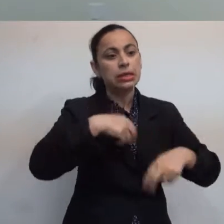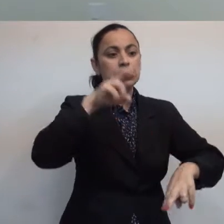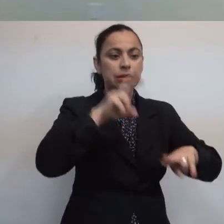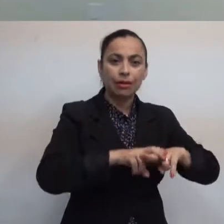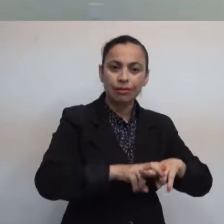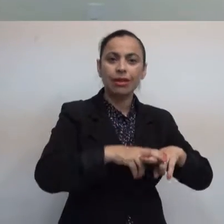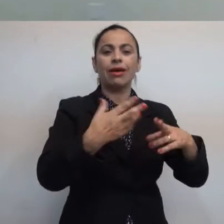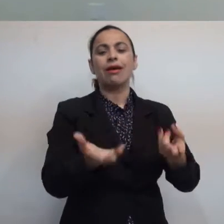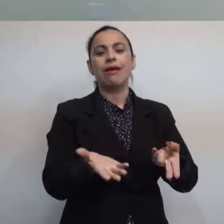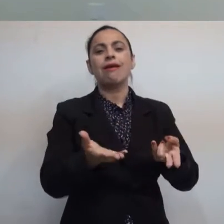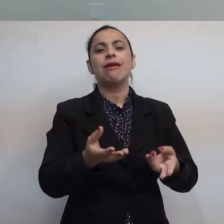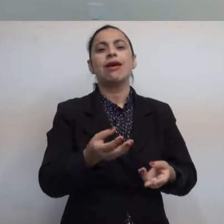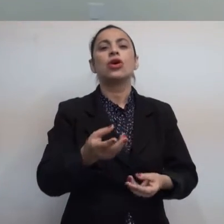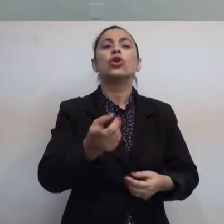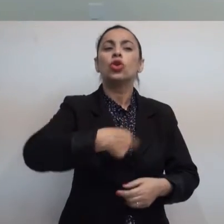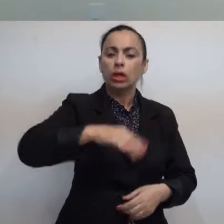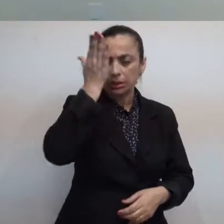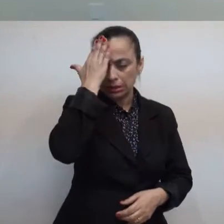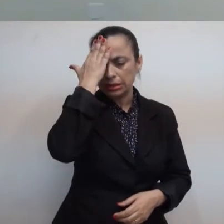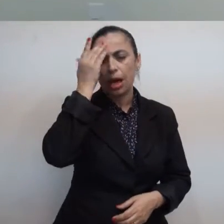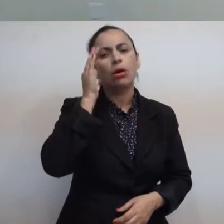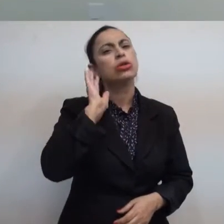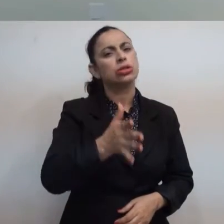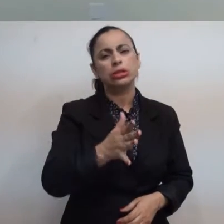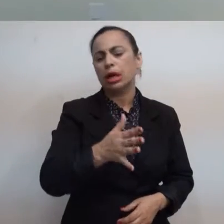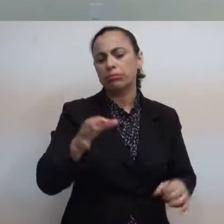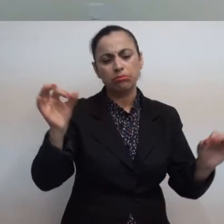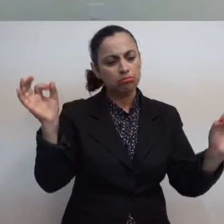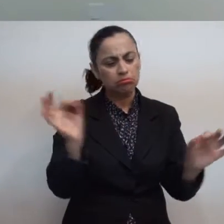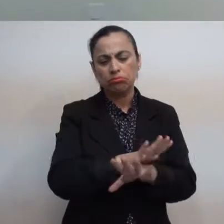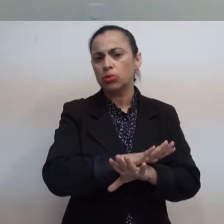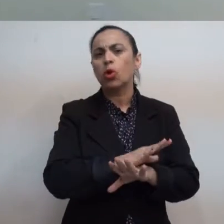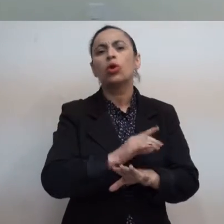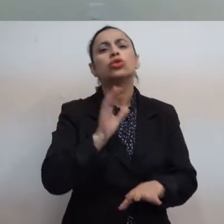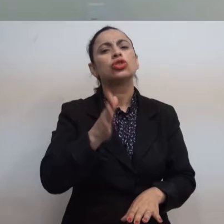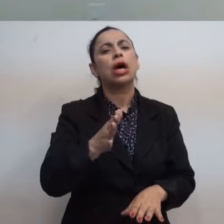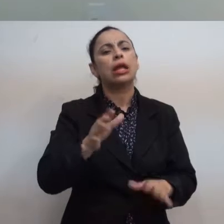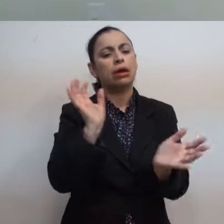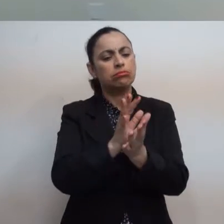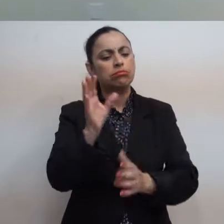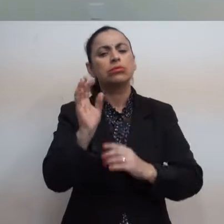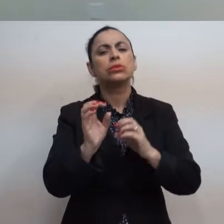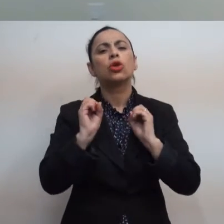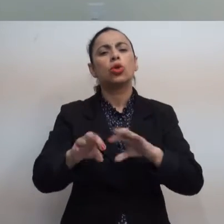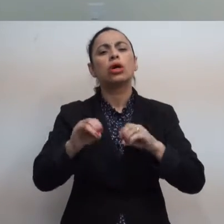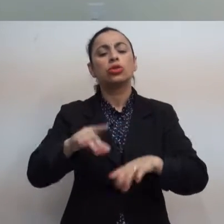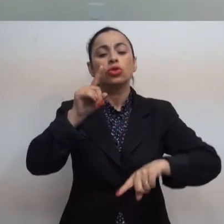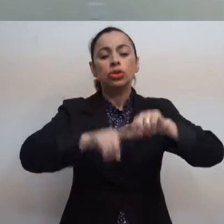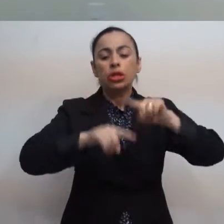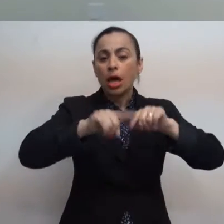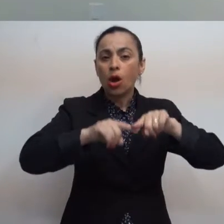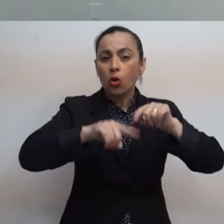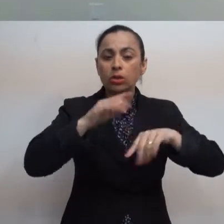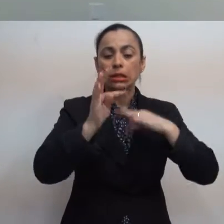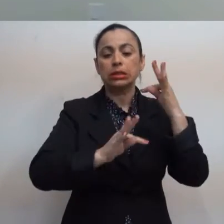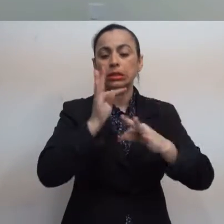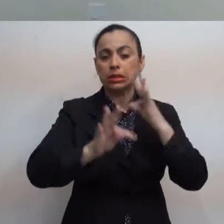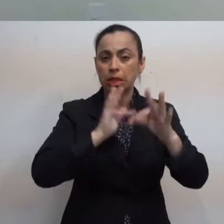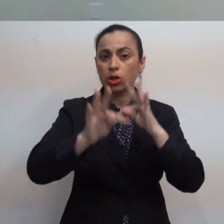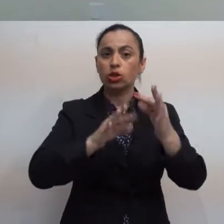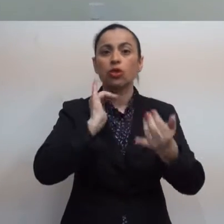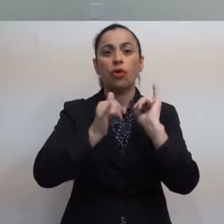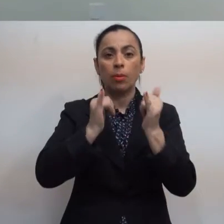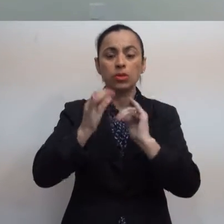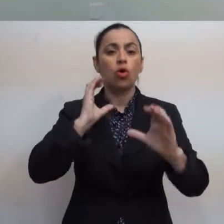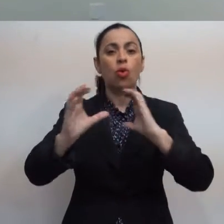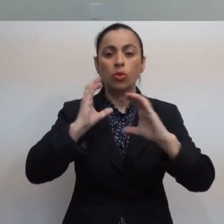que nós sentimos a necessidade de sentar. Nós sabemos, isso já é fato e bastante falado na área da educação, que os